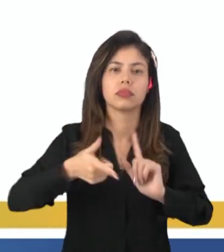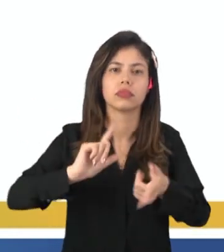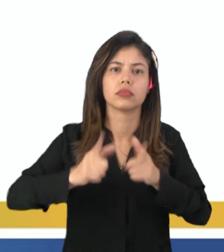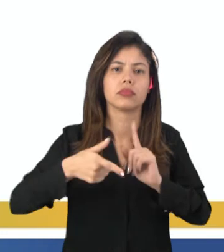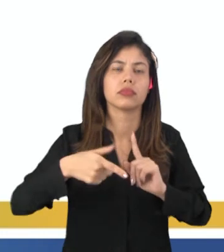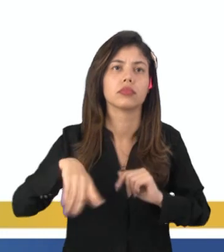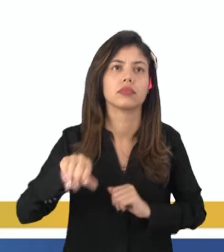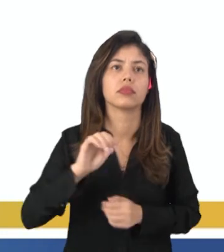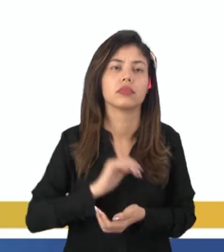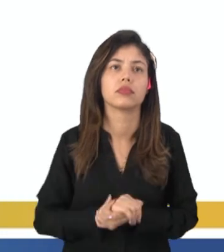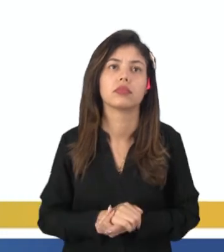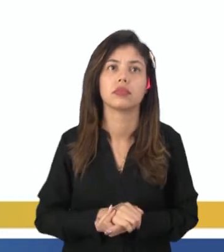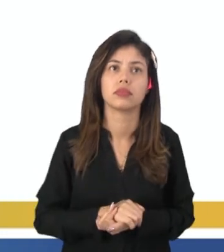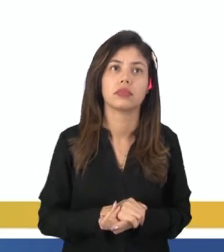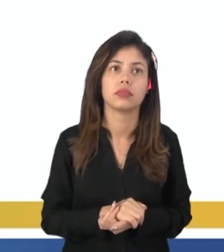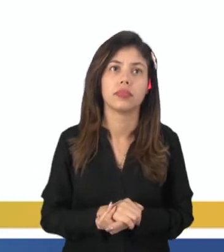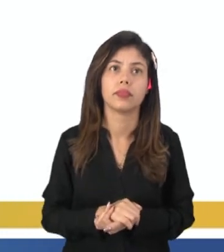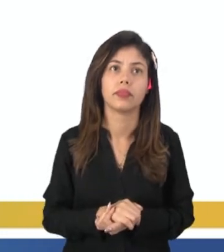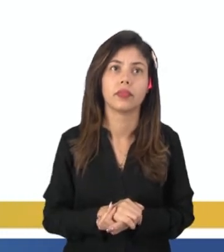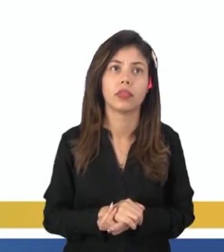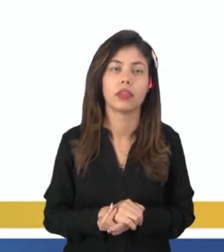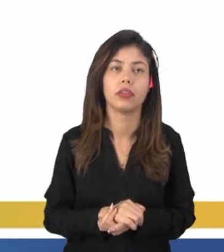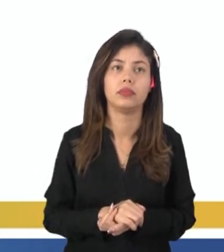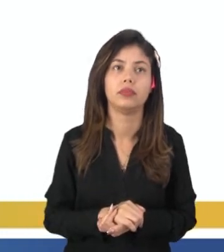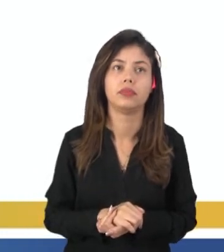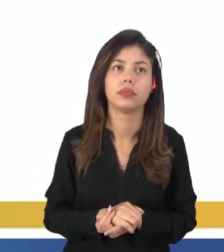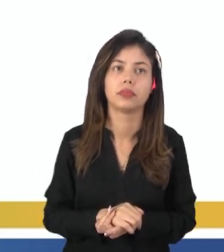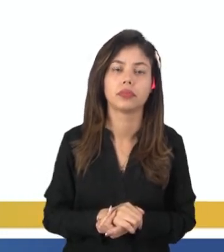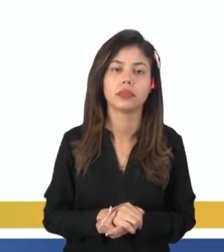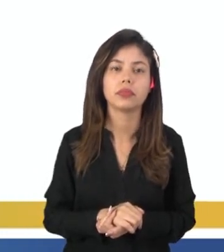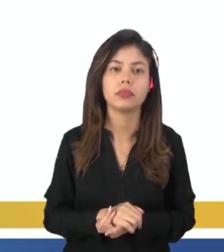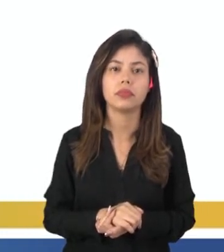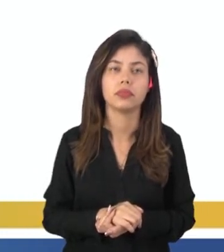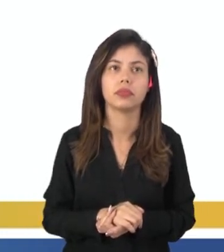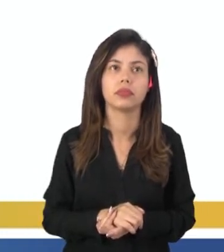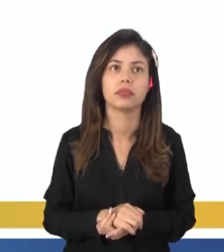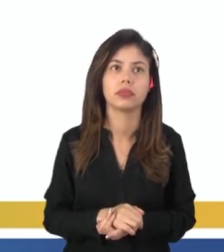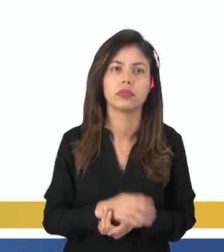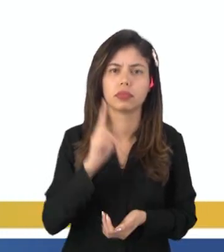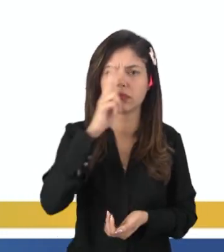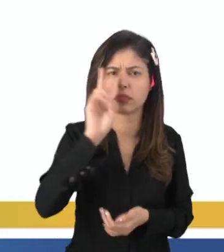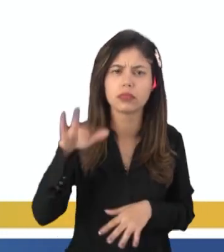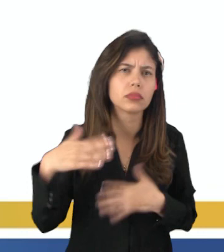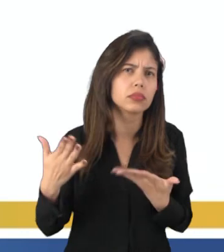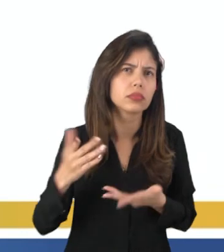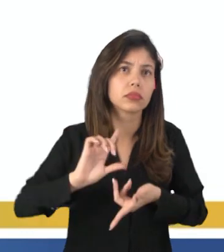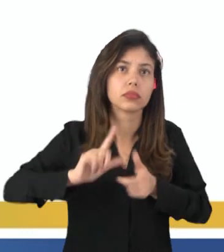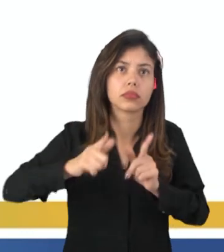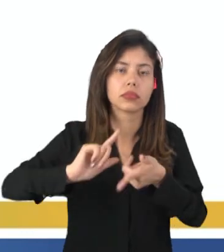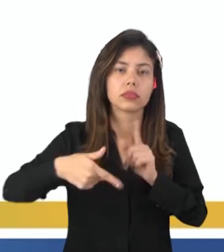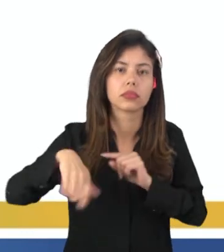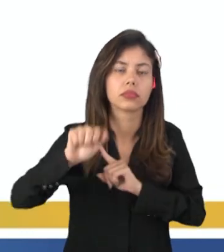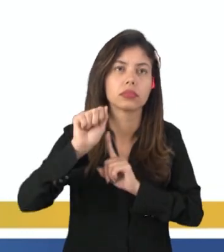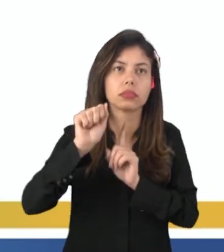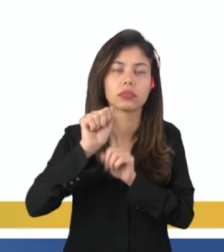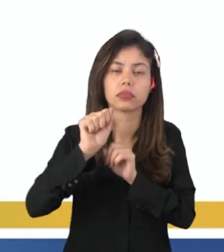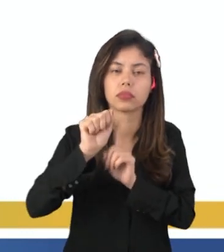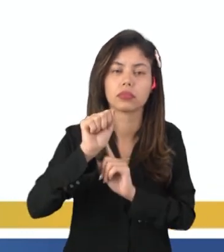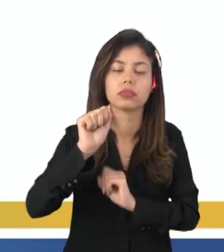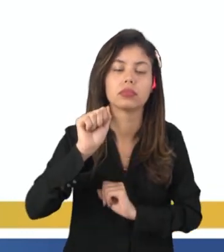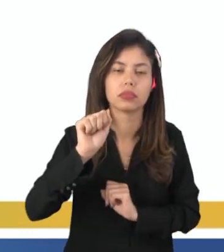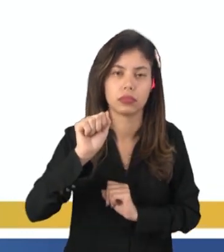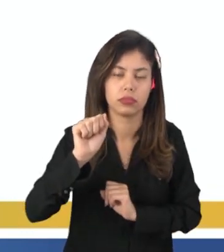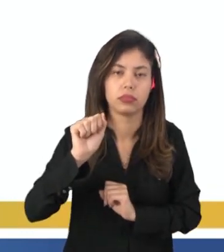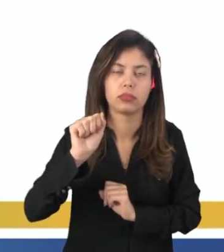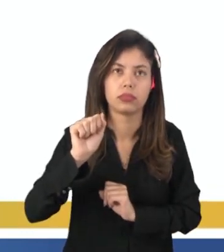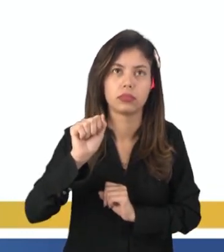seriam as principais, de acordo com o que a gente estudou. Vocês lembram? Bora lá. Então, quem respondeu, né?